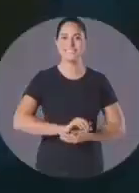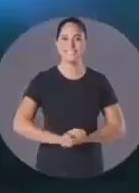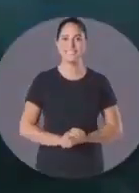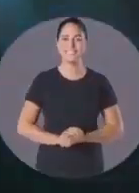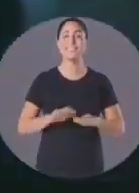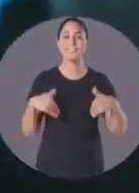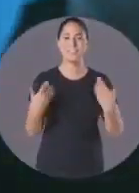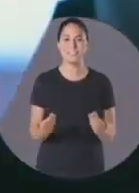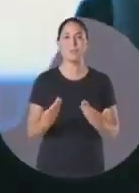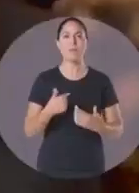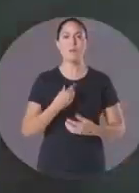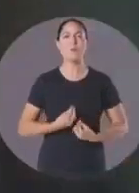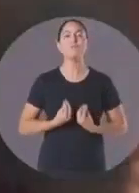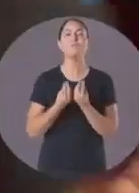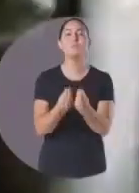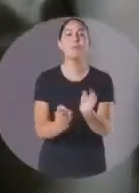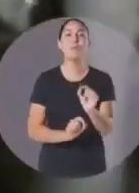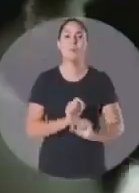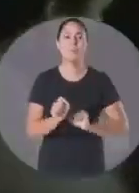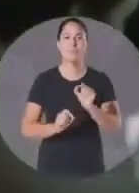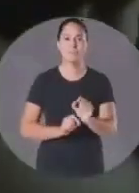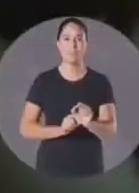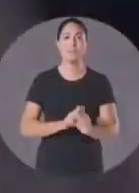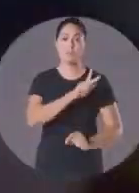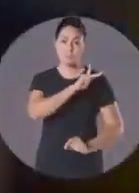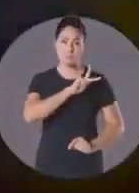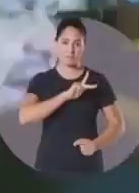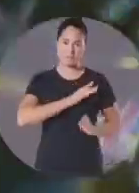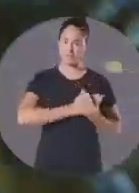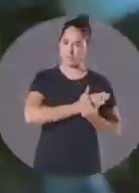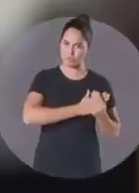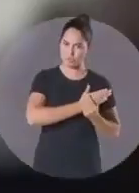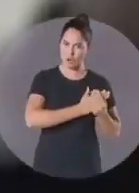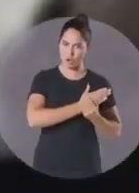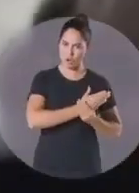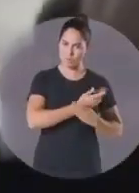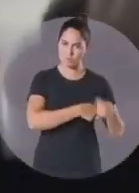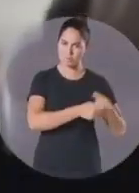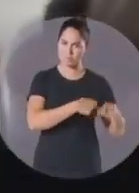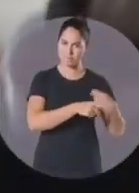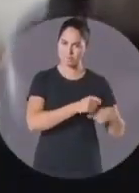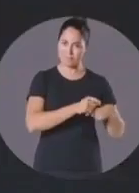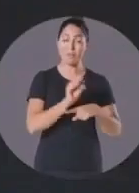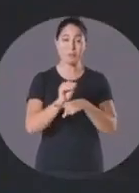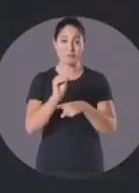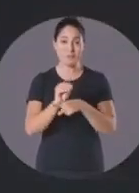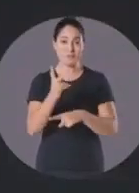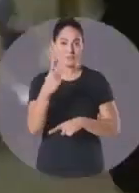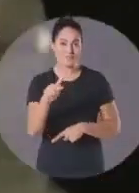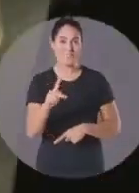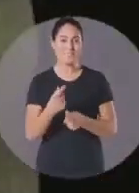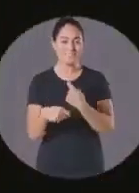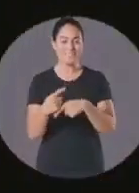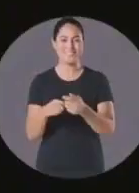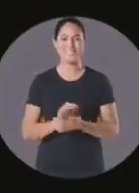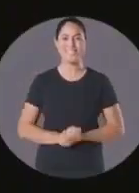ajudar vocês. E é isso que eu estou te oferecendo. Ser um presidente chato com os números e